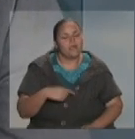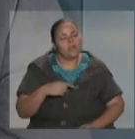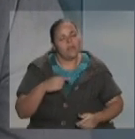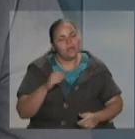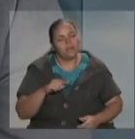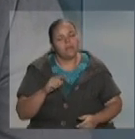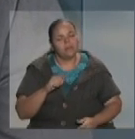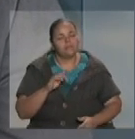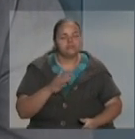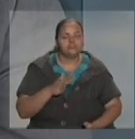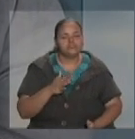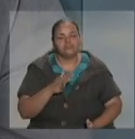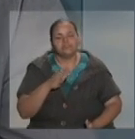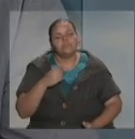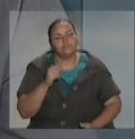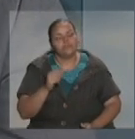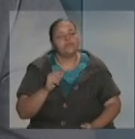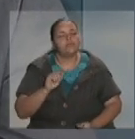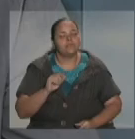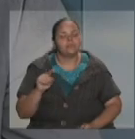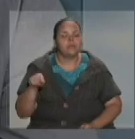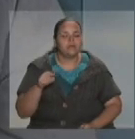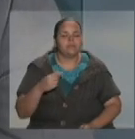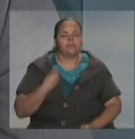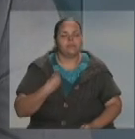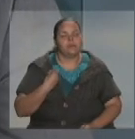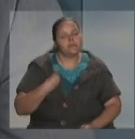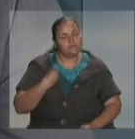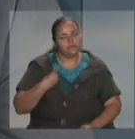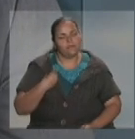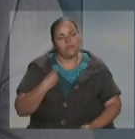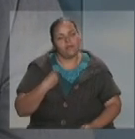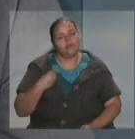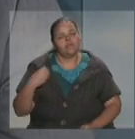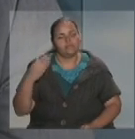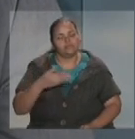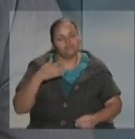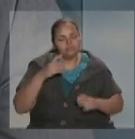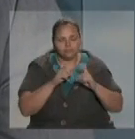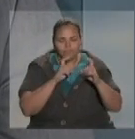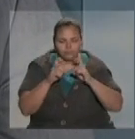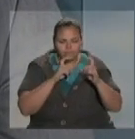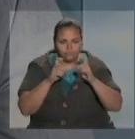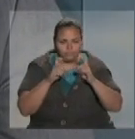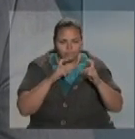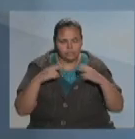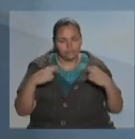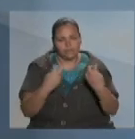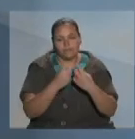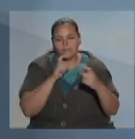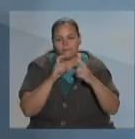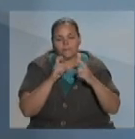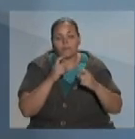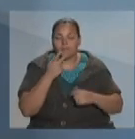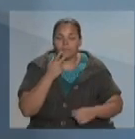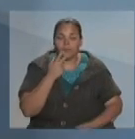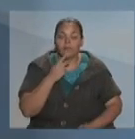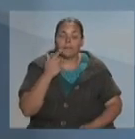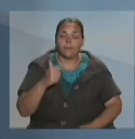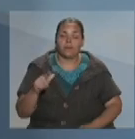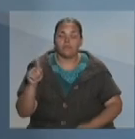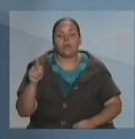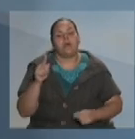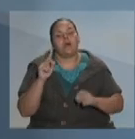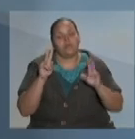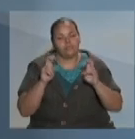ficaram mais ou menos... foi um consenso entre os participantes do ciclo. Com certeza. Bom, a gente tem muita coisa ainda para falar